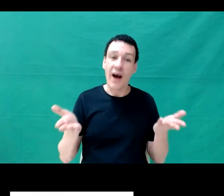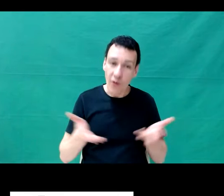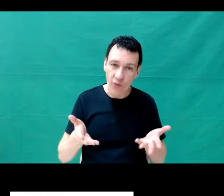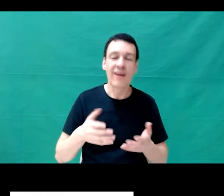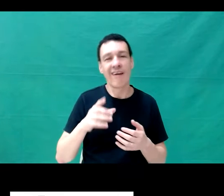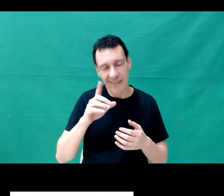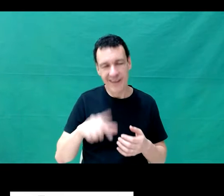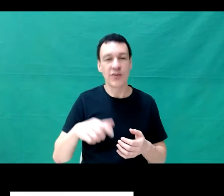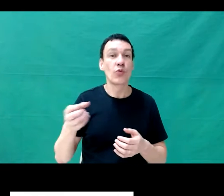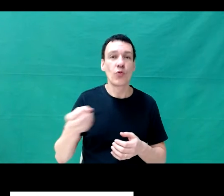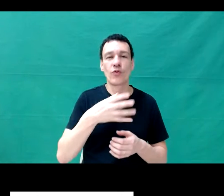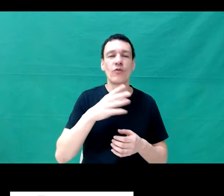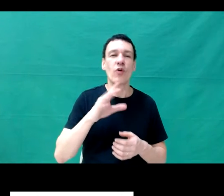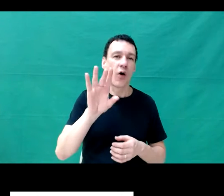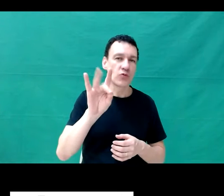quer chegar agora.